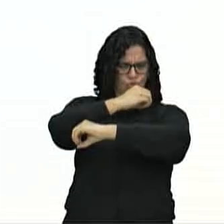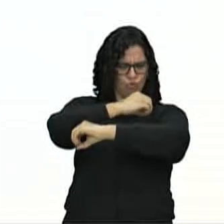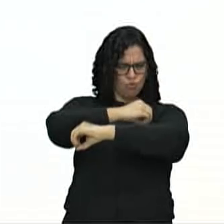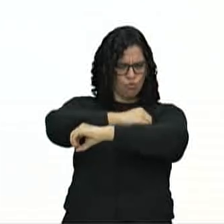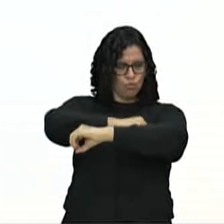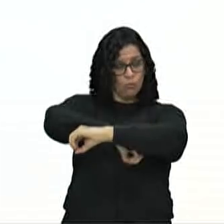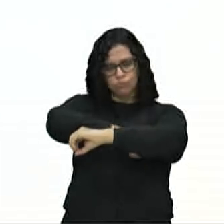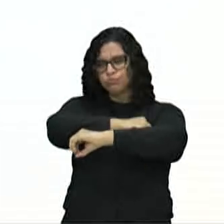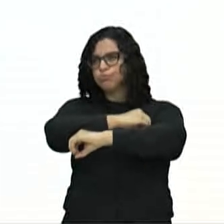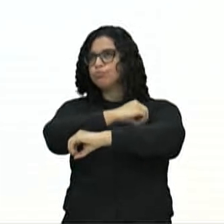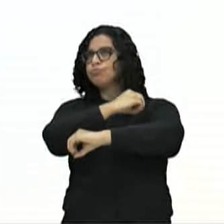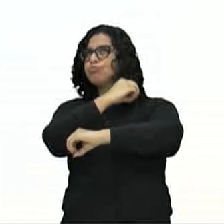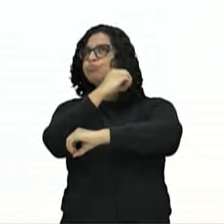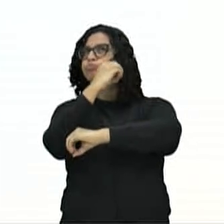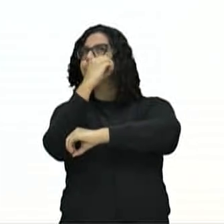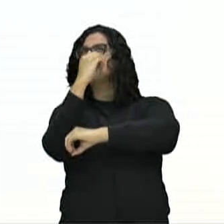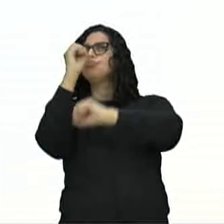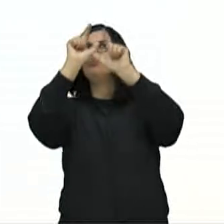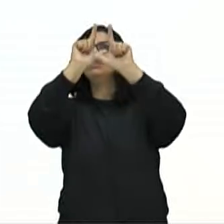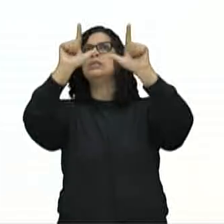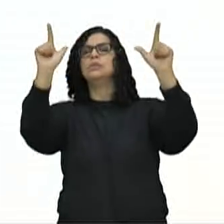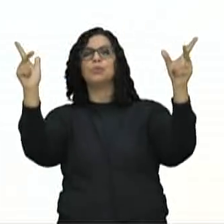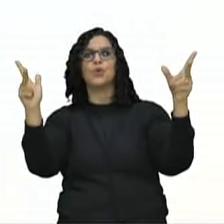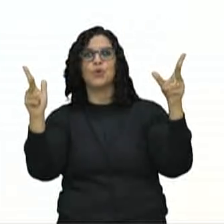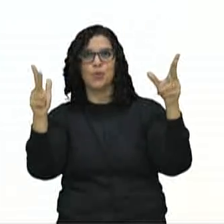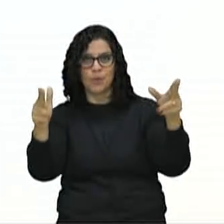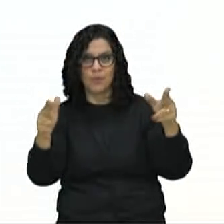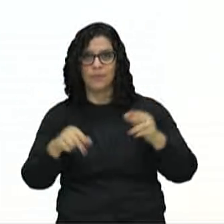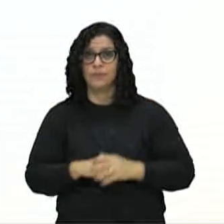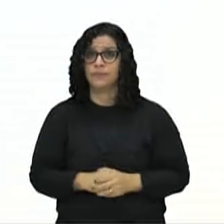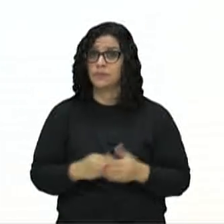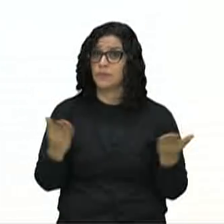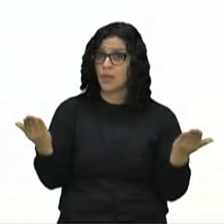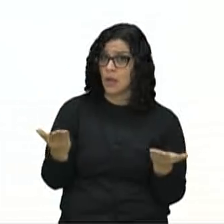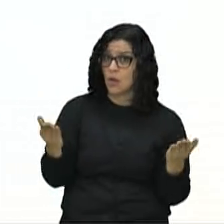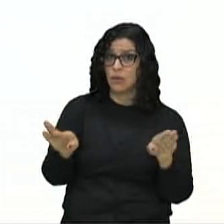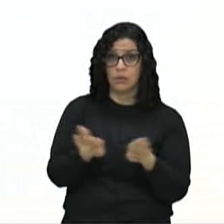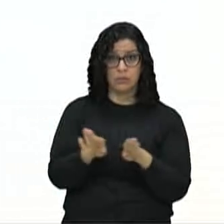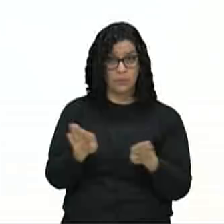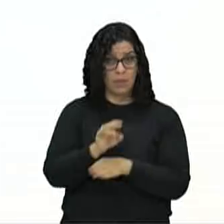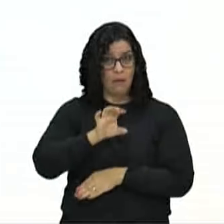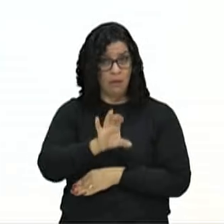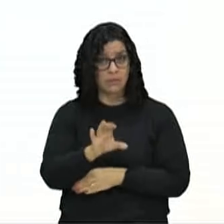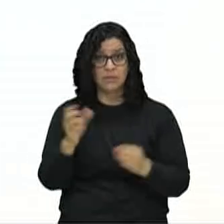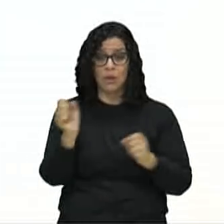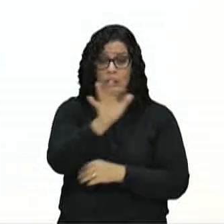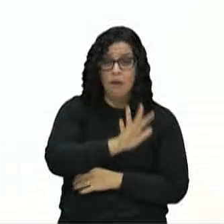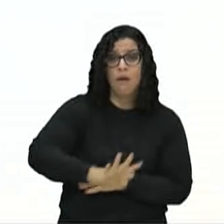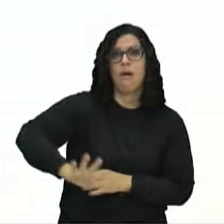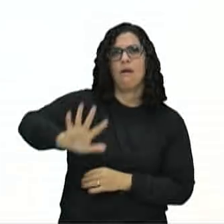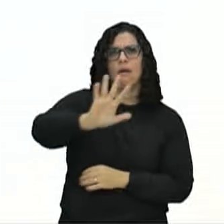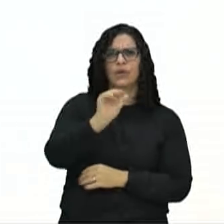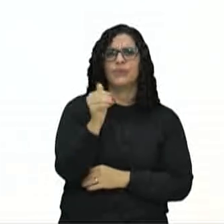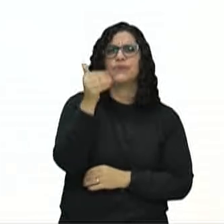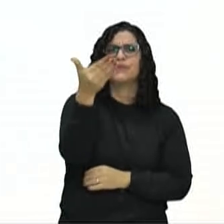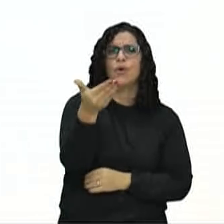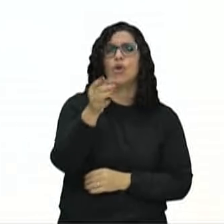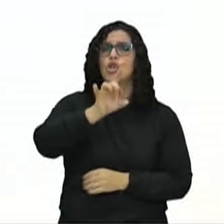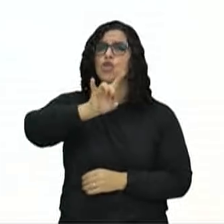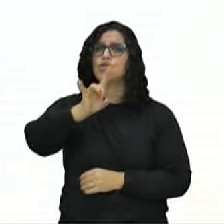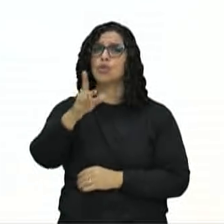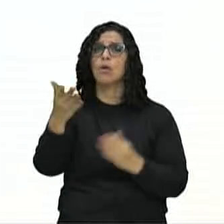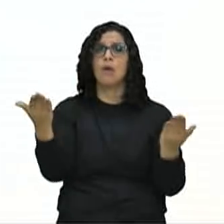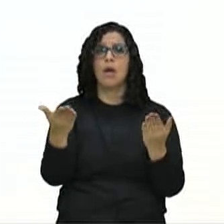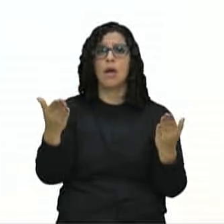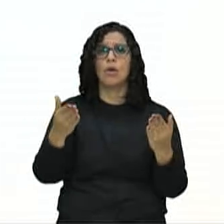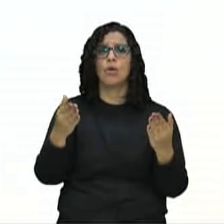e sucedeu o mesmo quando nasceu no dia seguinte. Assim, a atmosfera, apenas ao